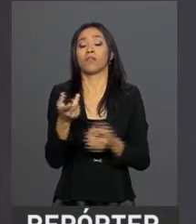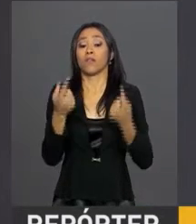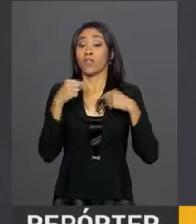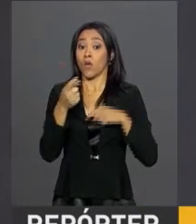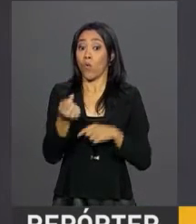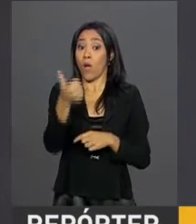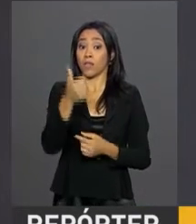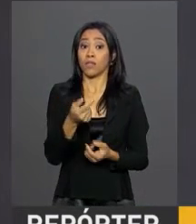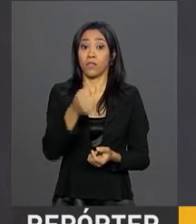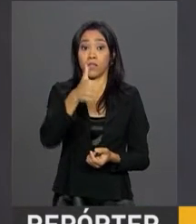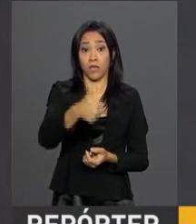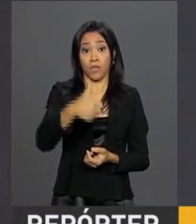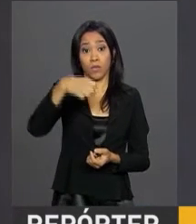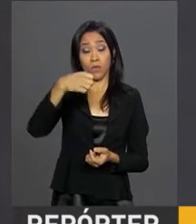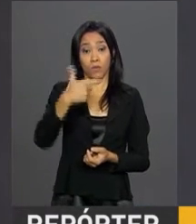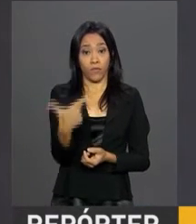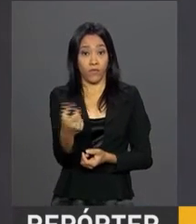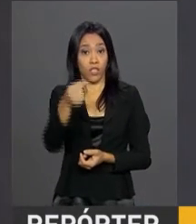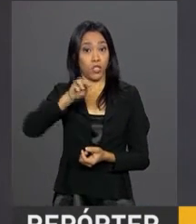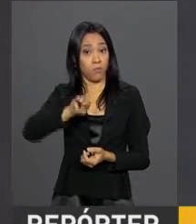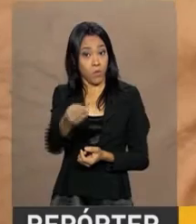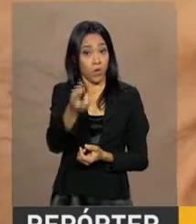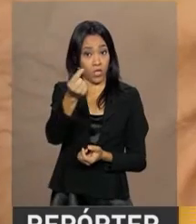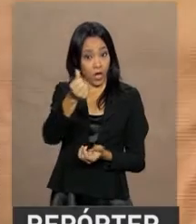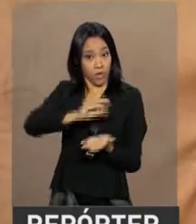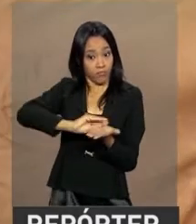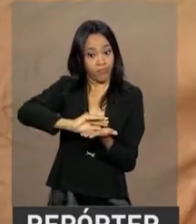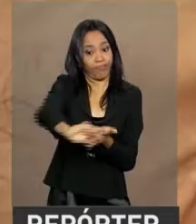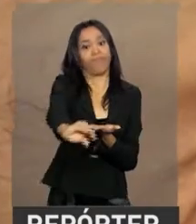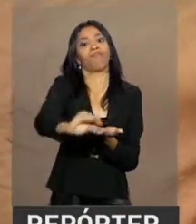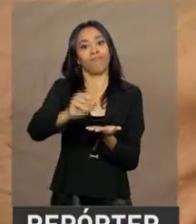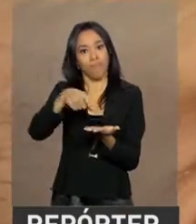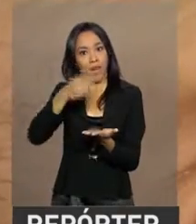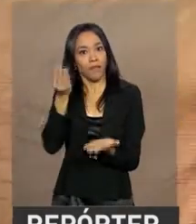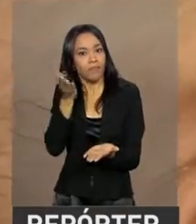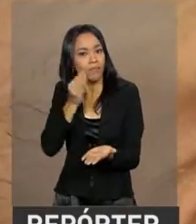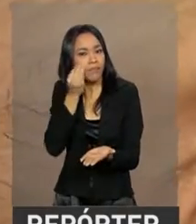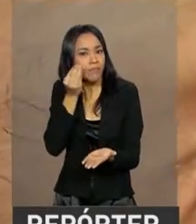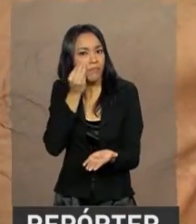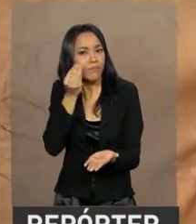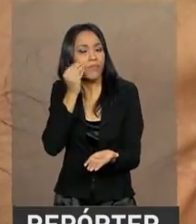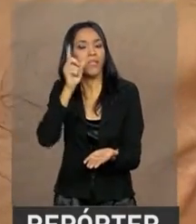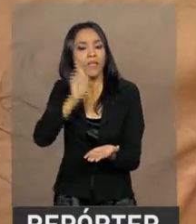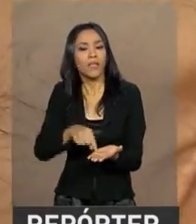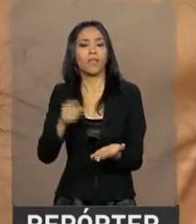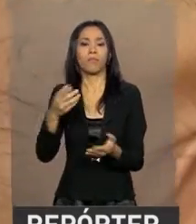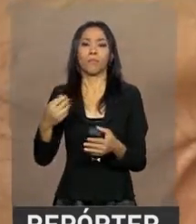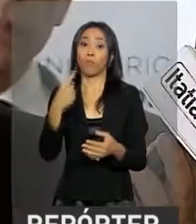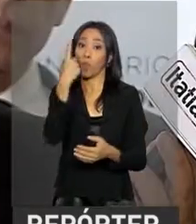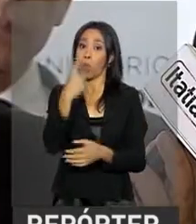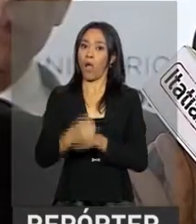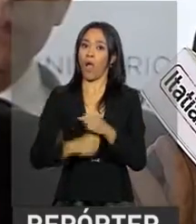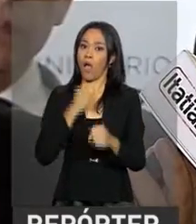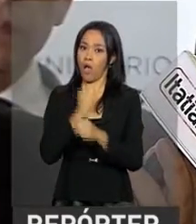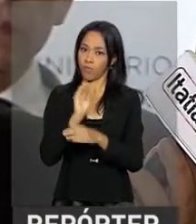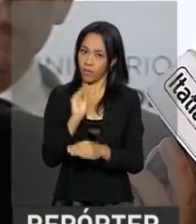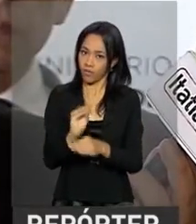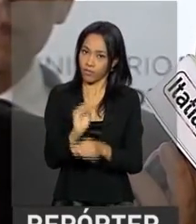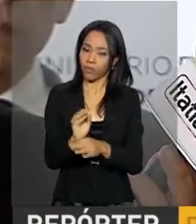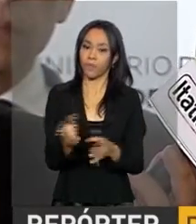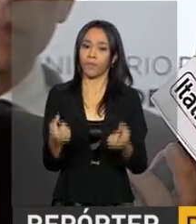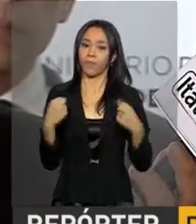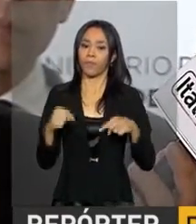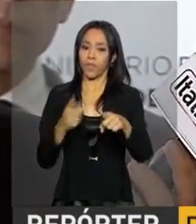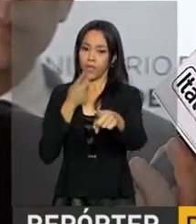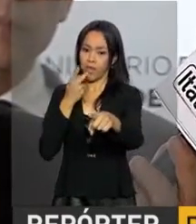120 milhões de reais na aquisição dos testes que garantem o abastecimento do sistema único de saúde por um ano acredito que isso pode ser